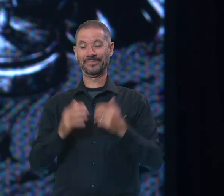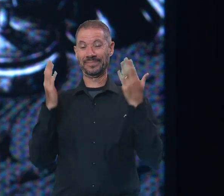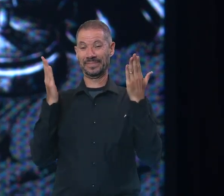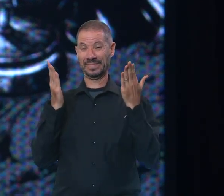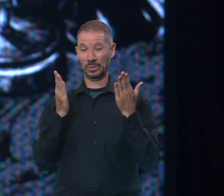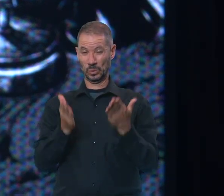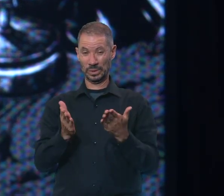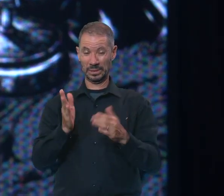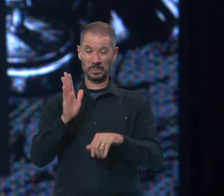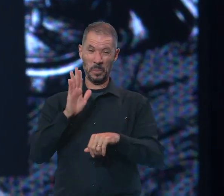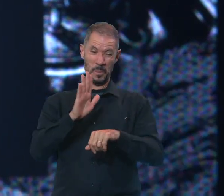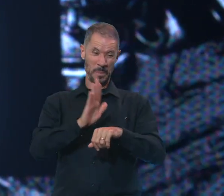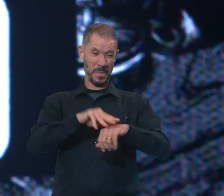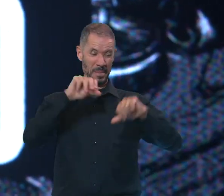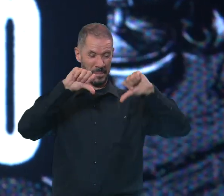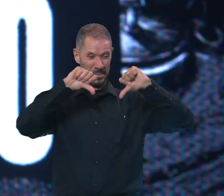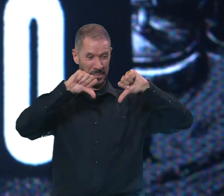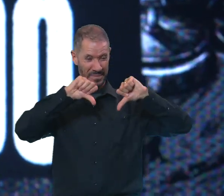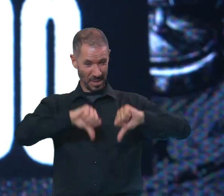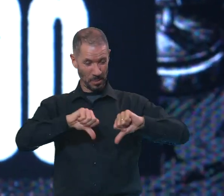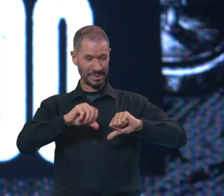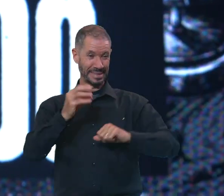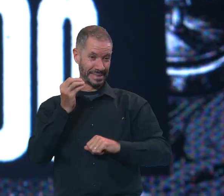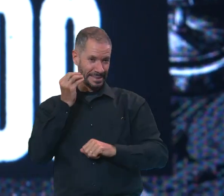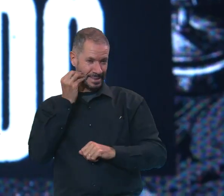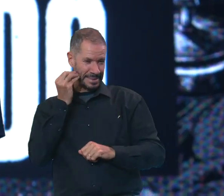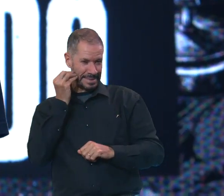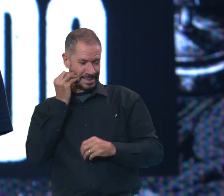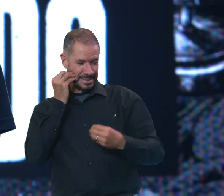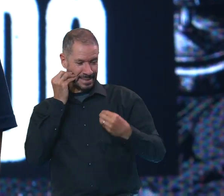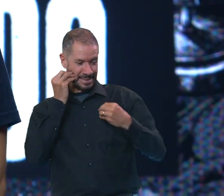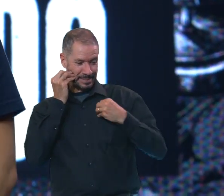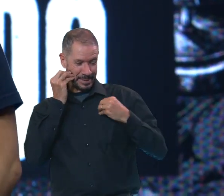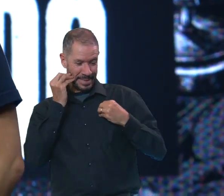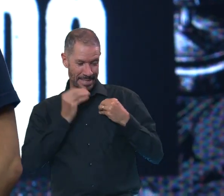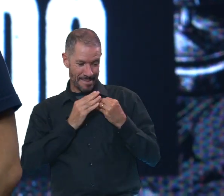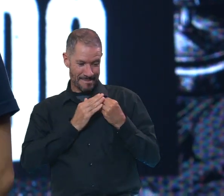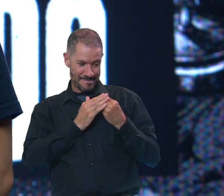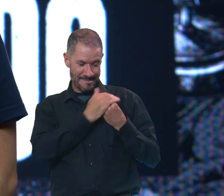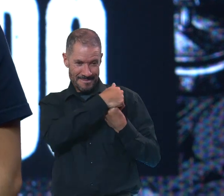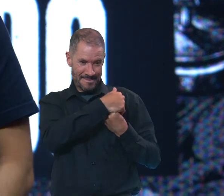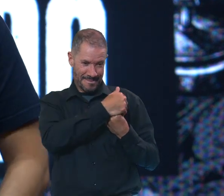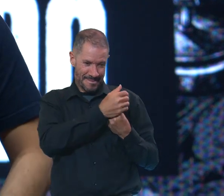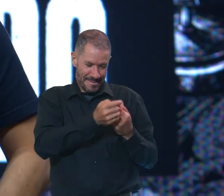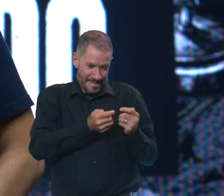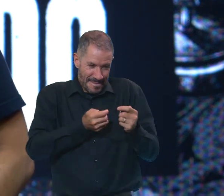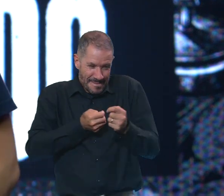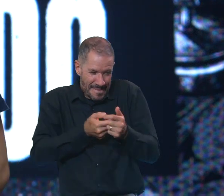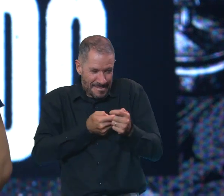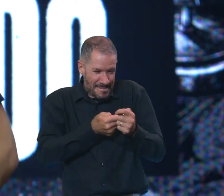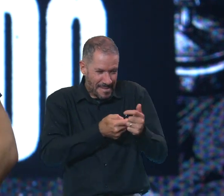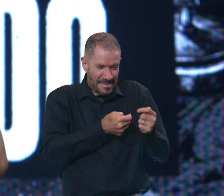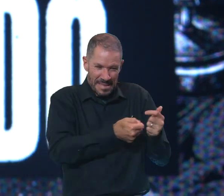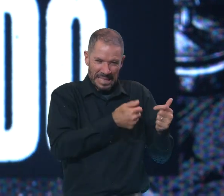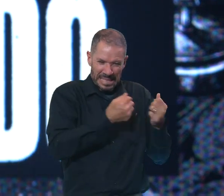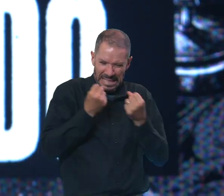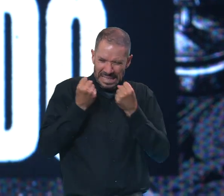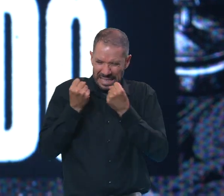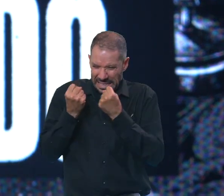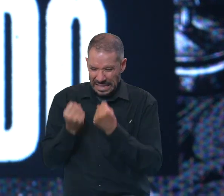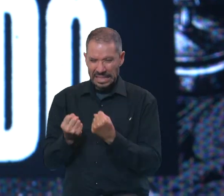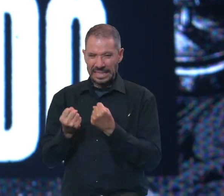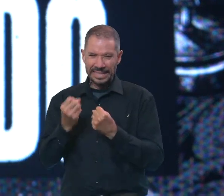Agora, o que é mais pesado é ficar tentando encobrir o pecado. O que é mais pesado e exaustivo é